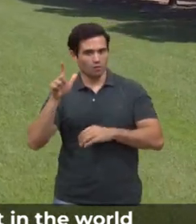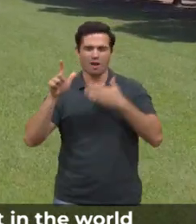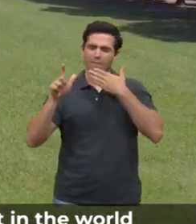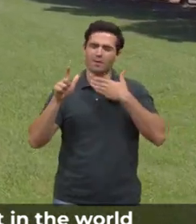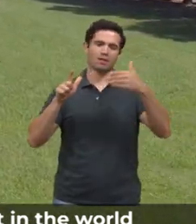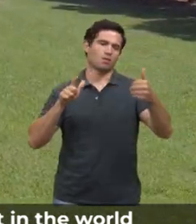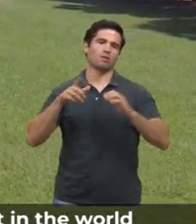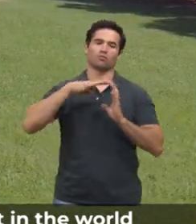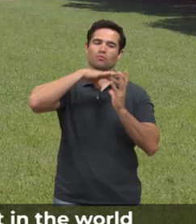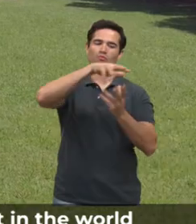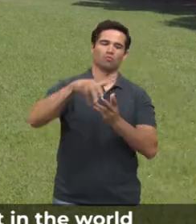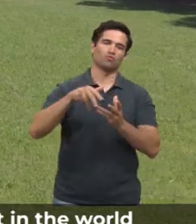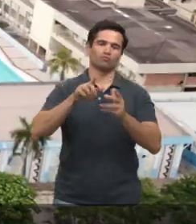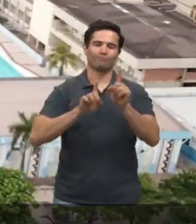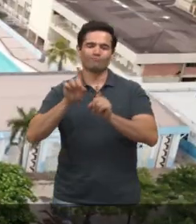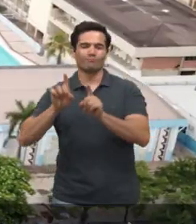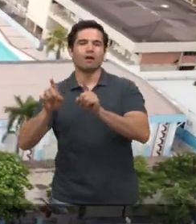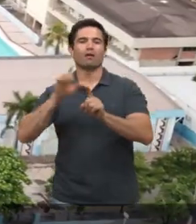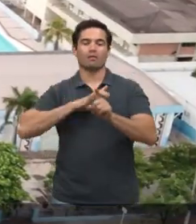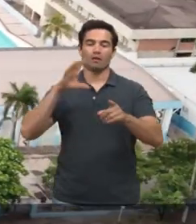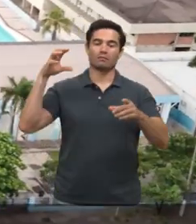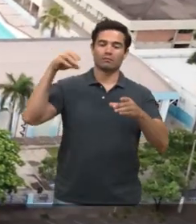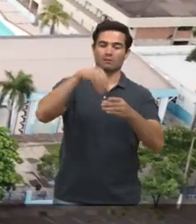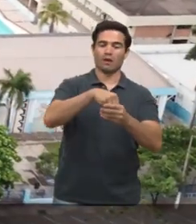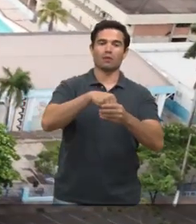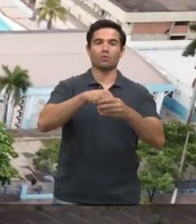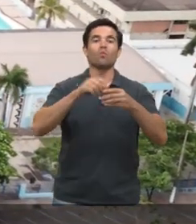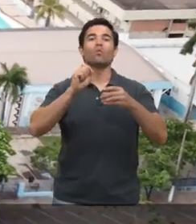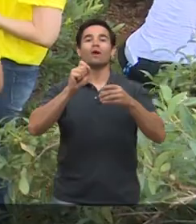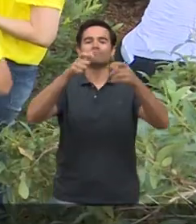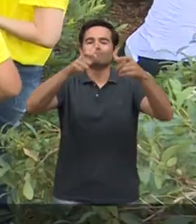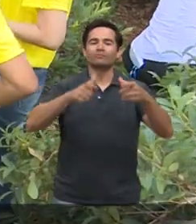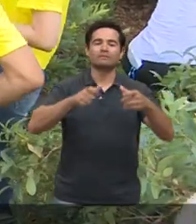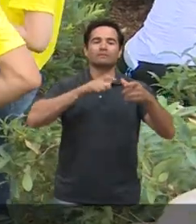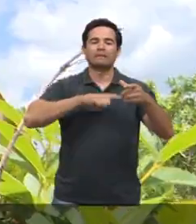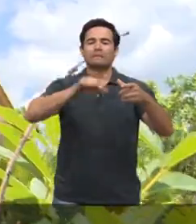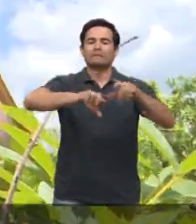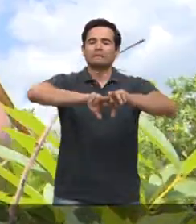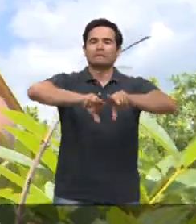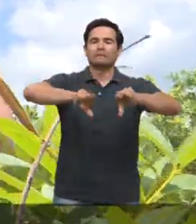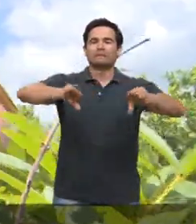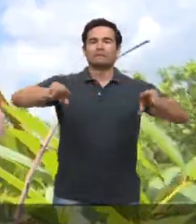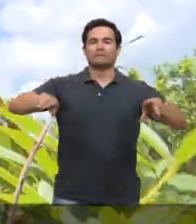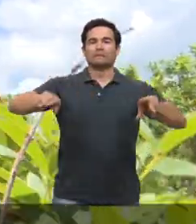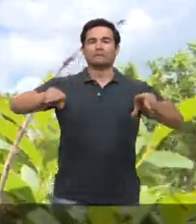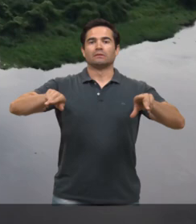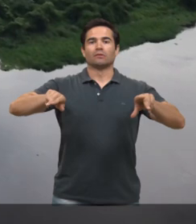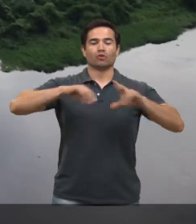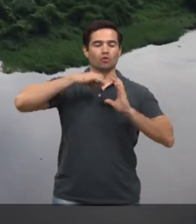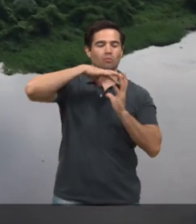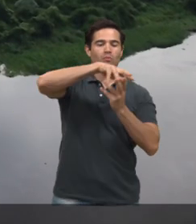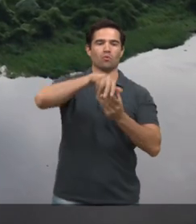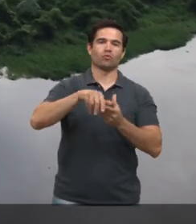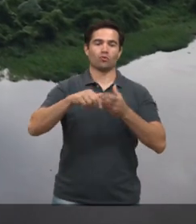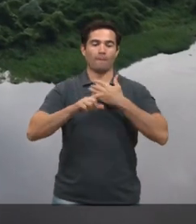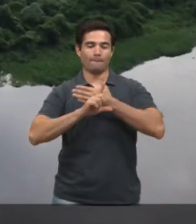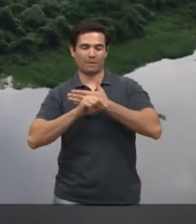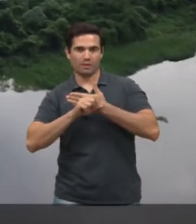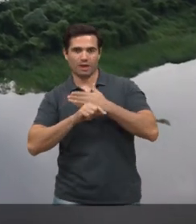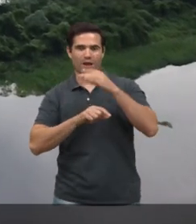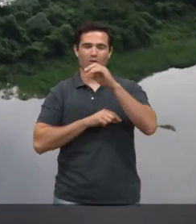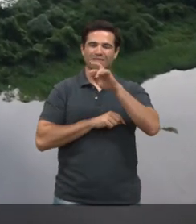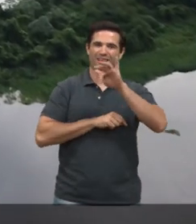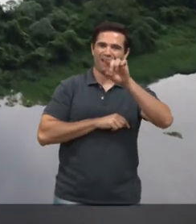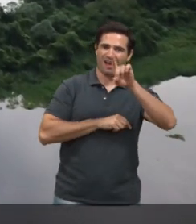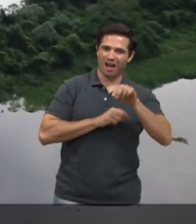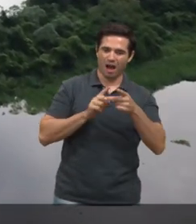e uma das melhores do mundo, inserida geograficamente nos principais biomas do planeta. Pantanal,